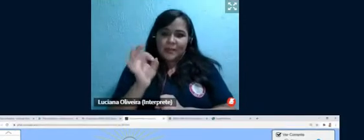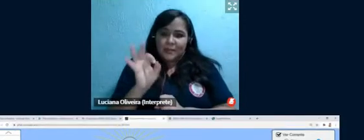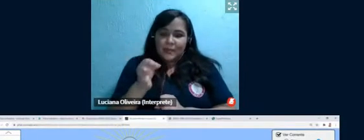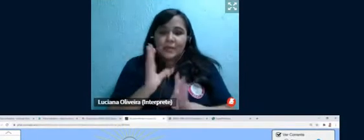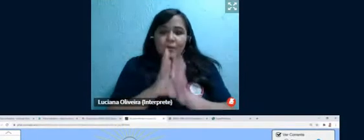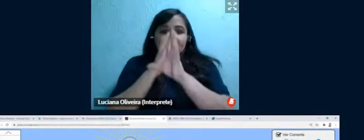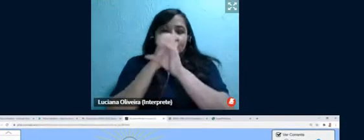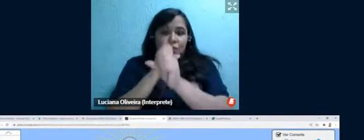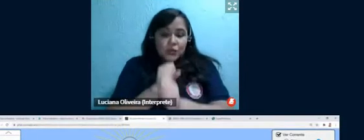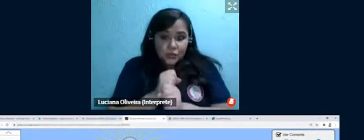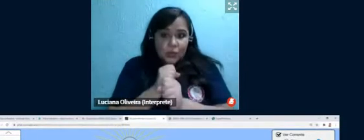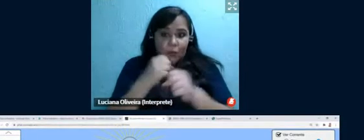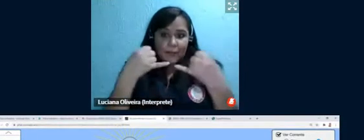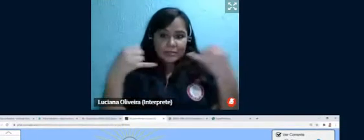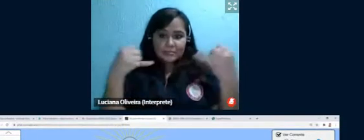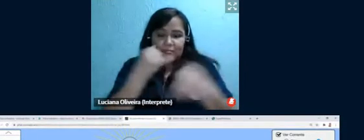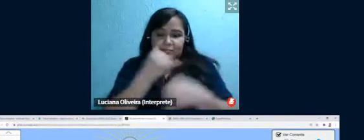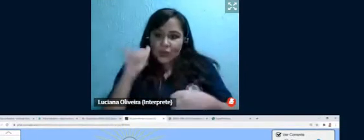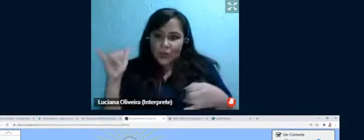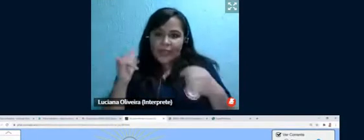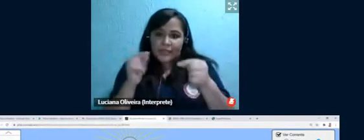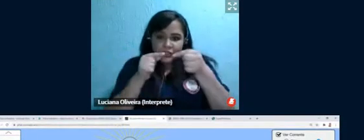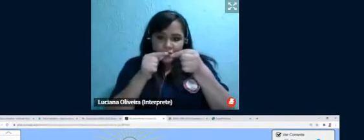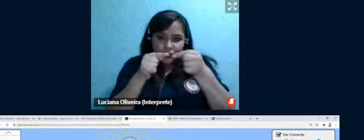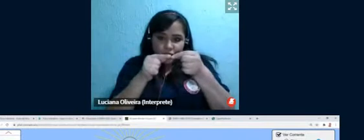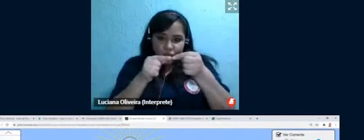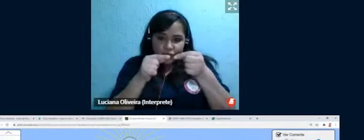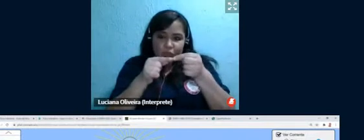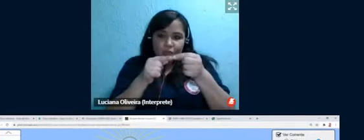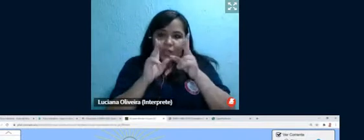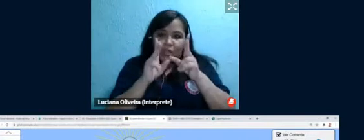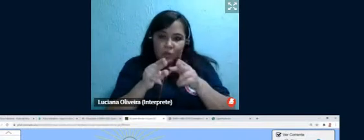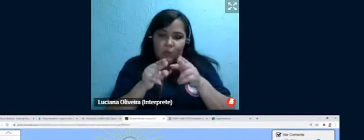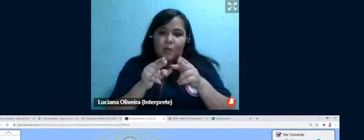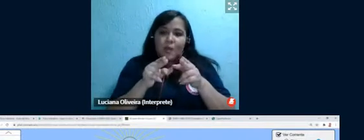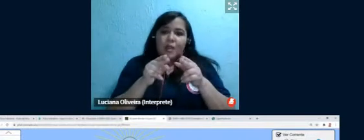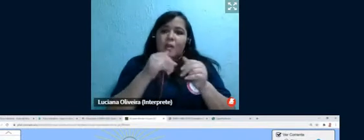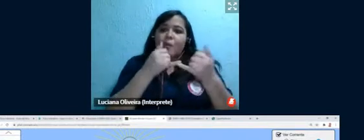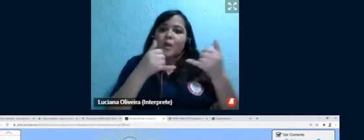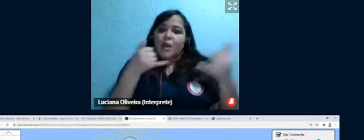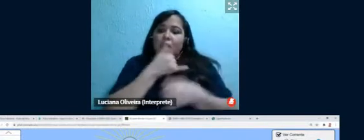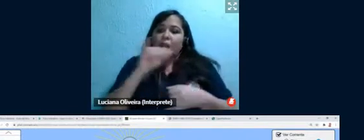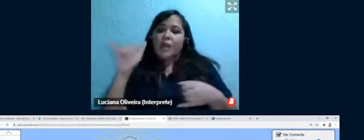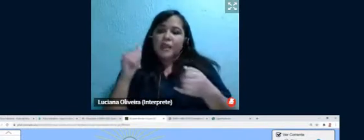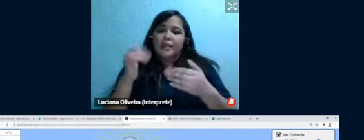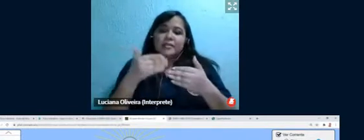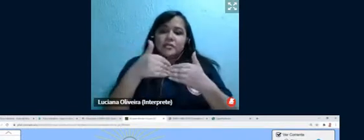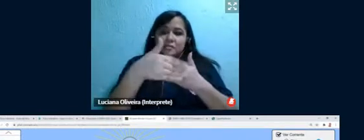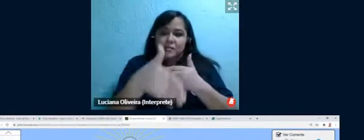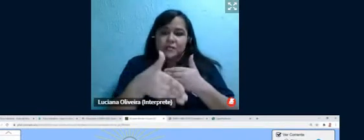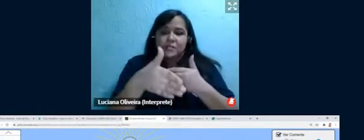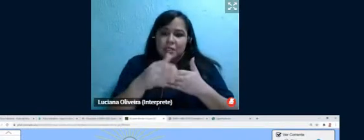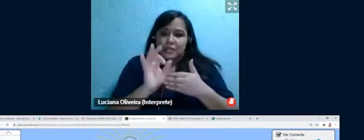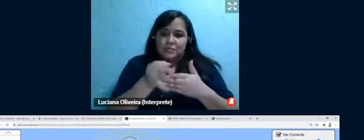chega num nó é igual à soma das correntes que saem. A corrente total vai ser igual à corrente 1 somado com a